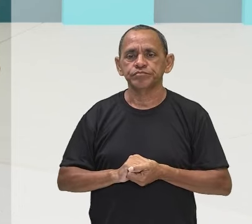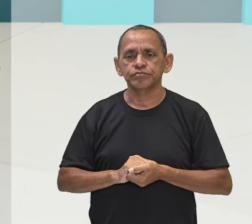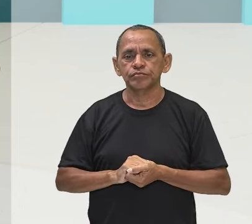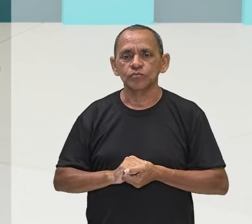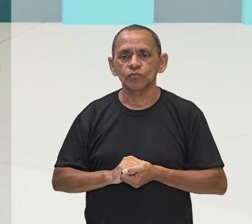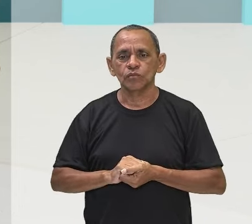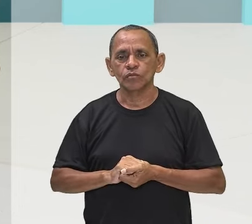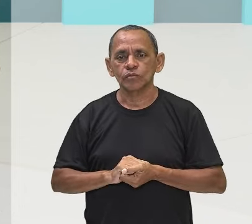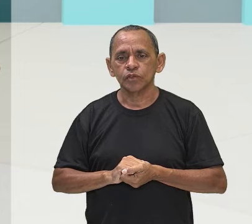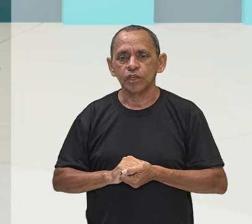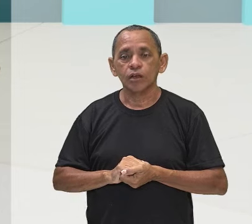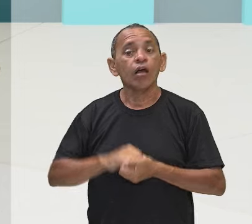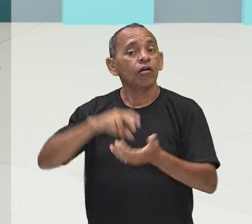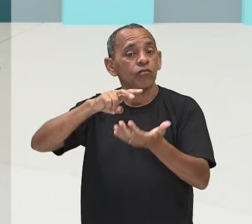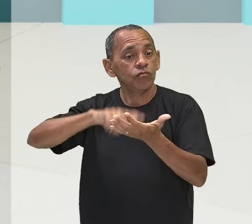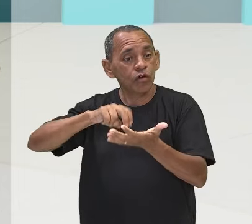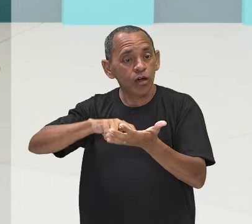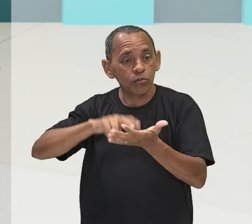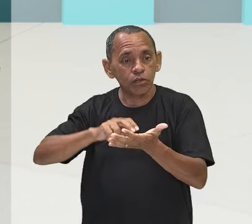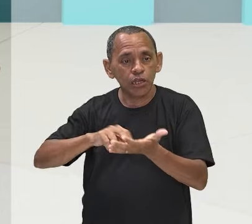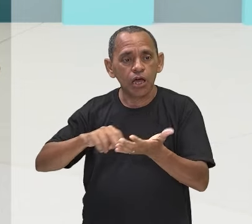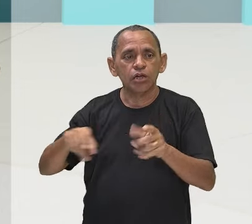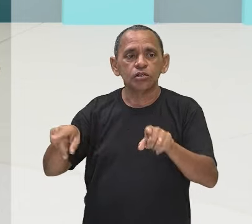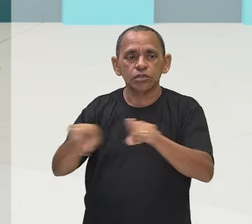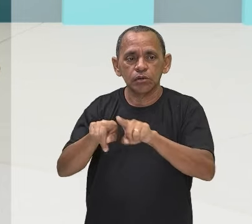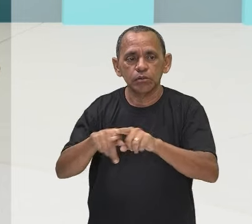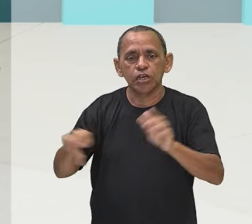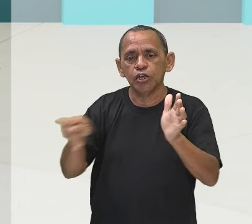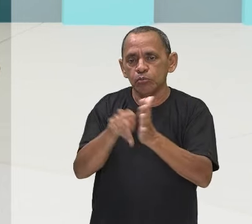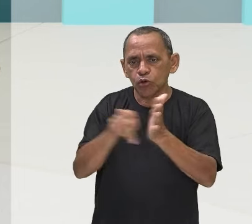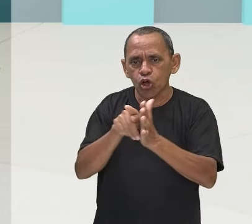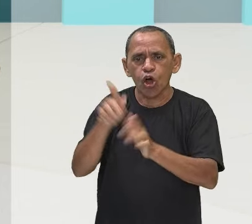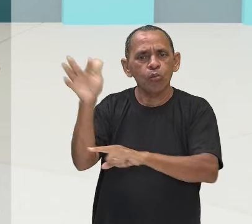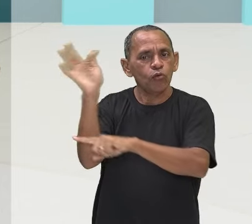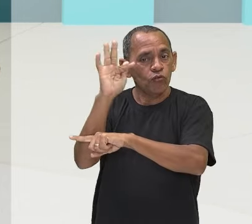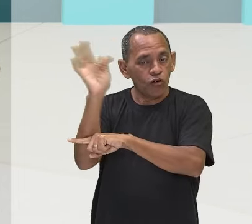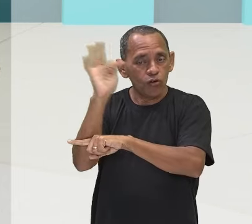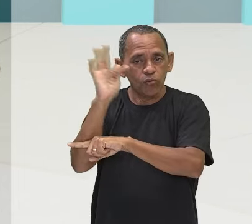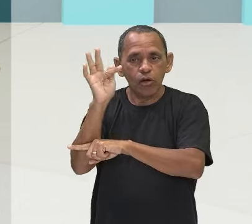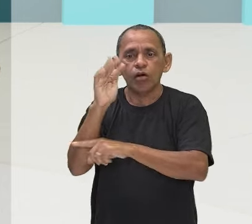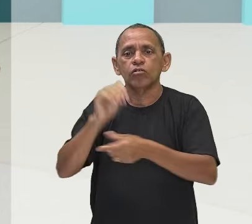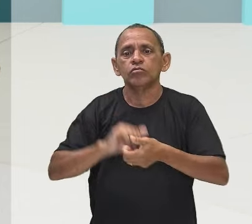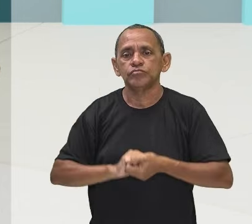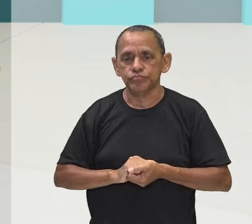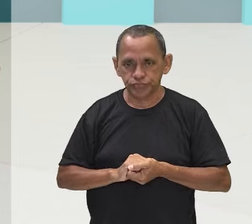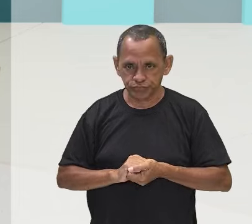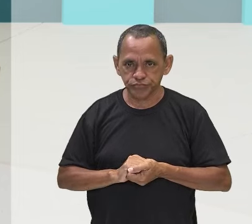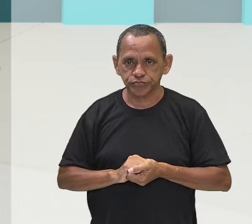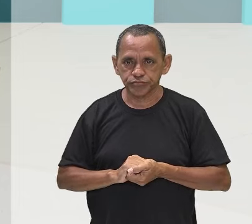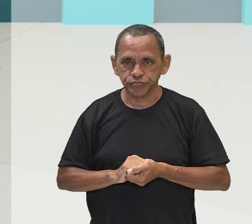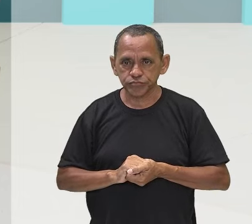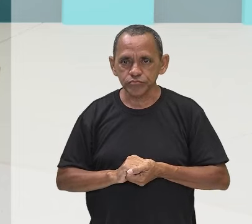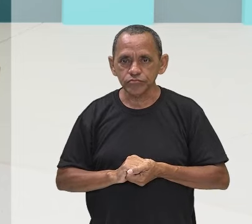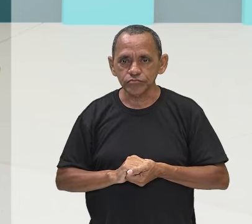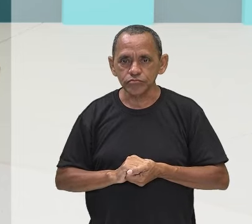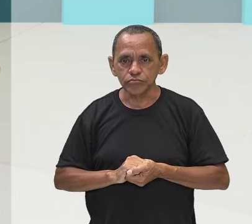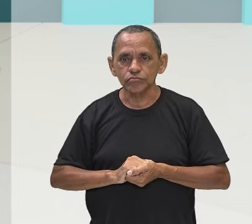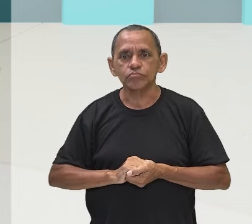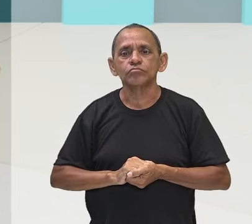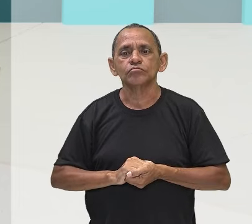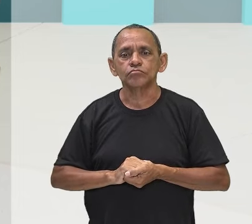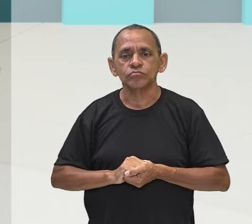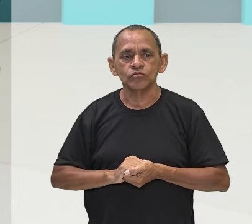vamos ter o vocabulário e estruturas linguísticas muito, mas muito formais. Métrica